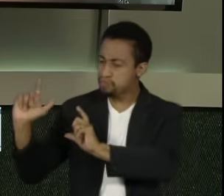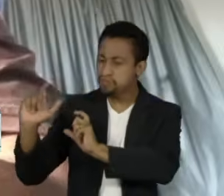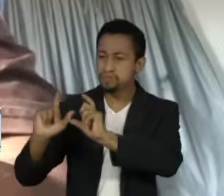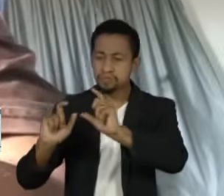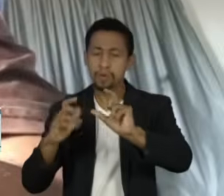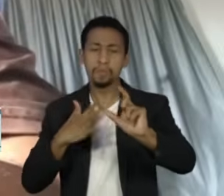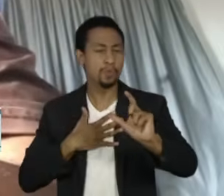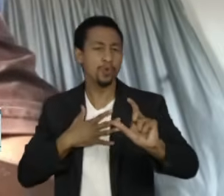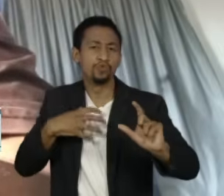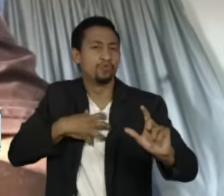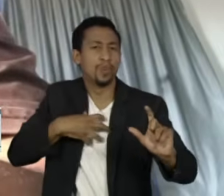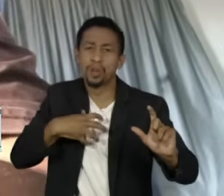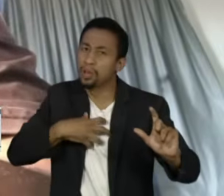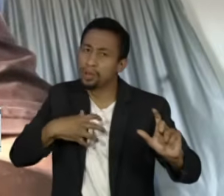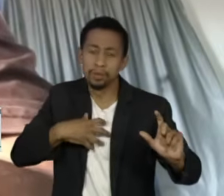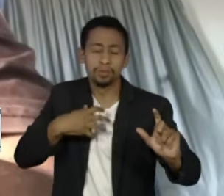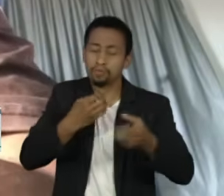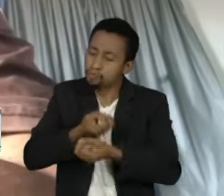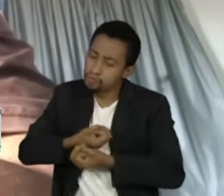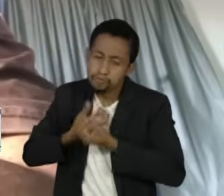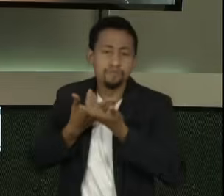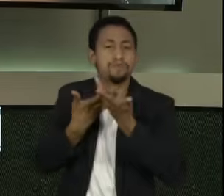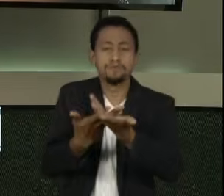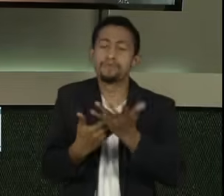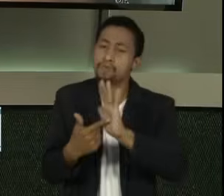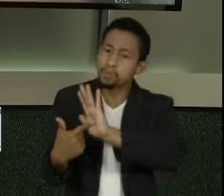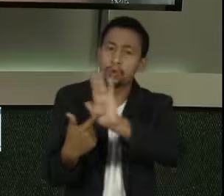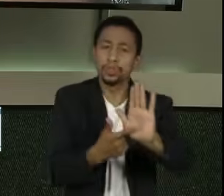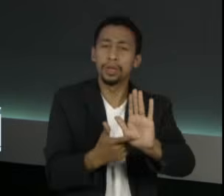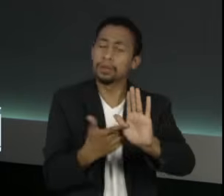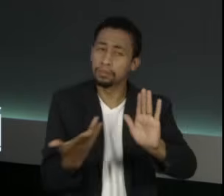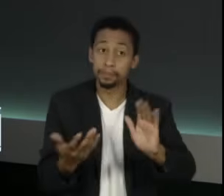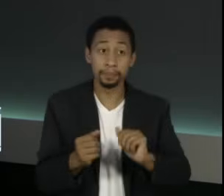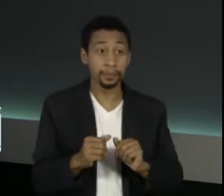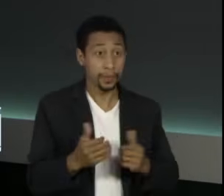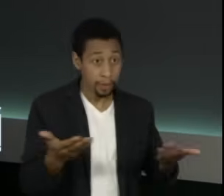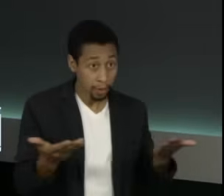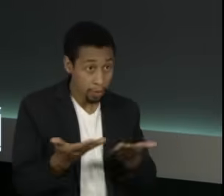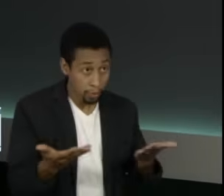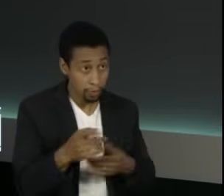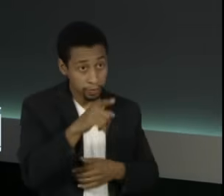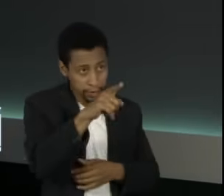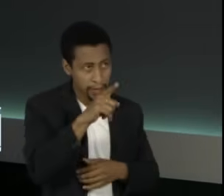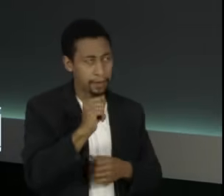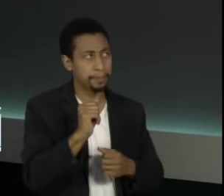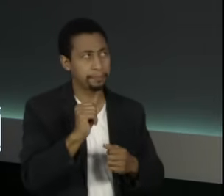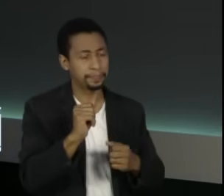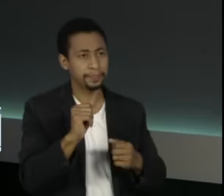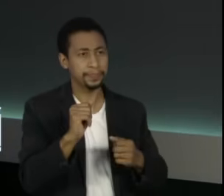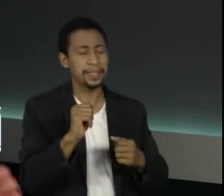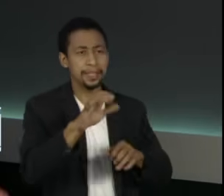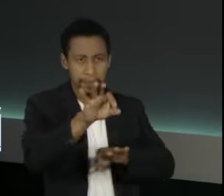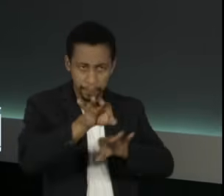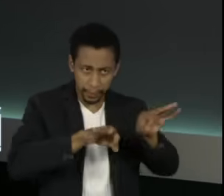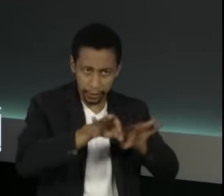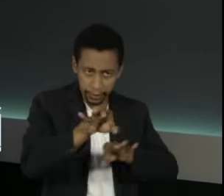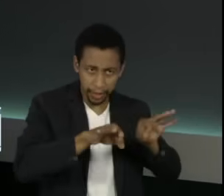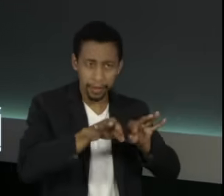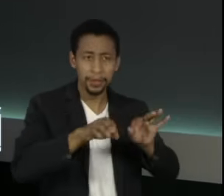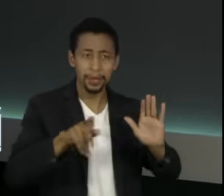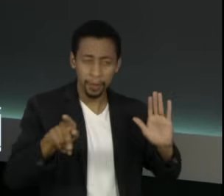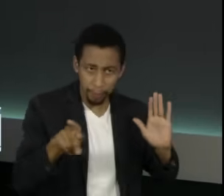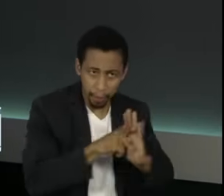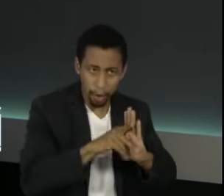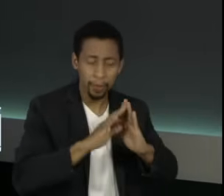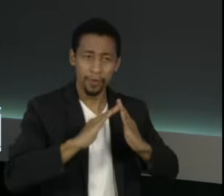fazer aquilo que a gente queria contar. E hoje você faz parte do projeto